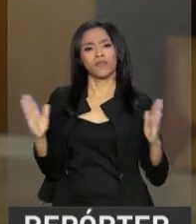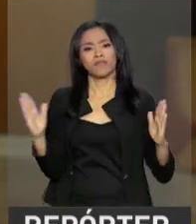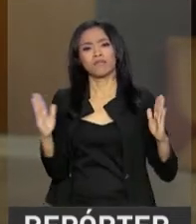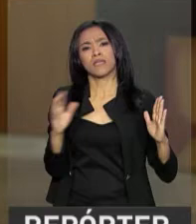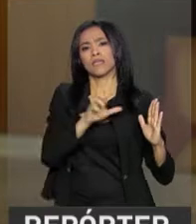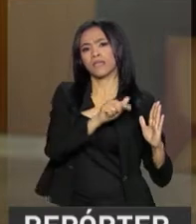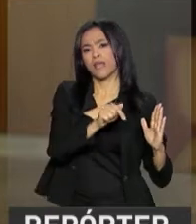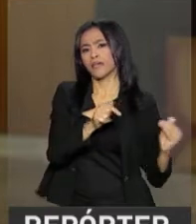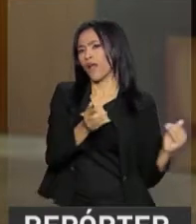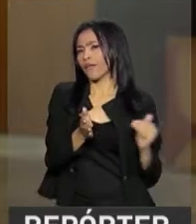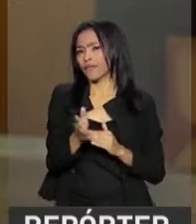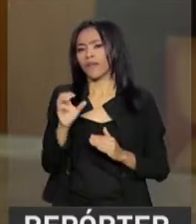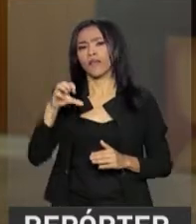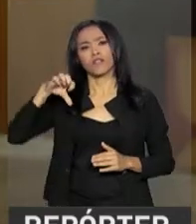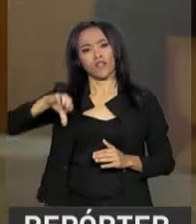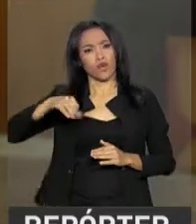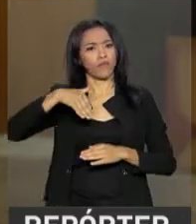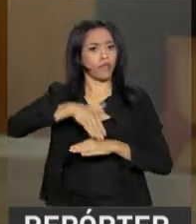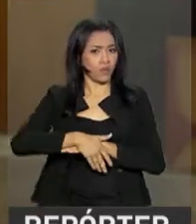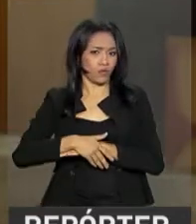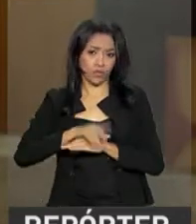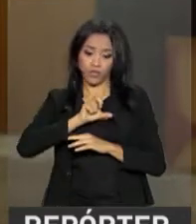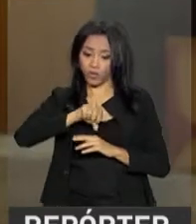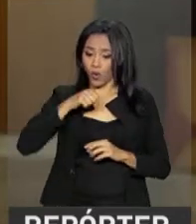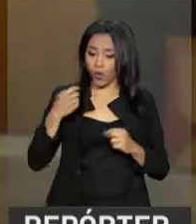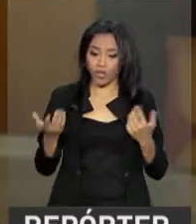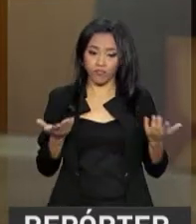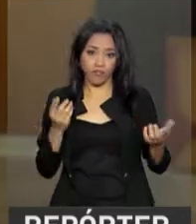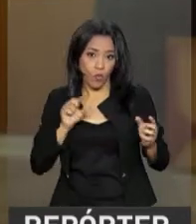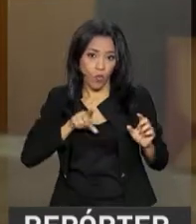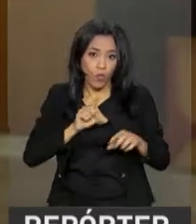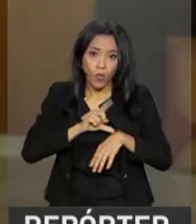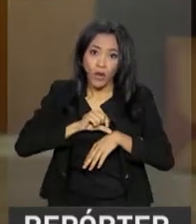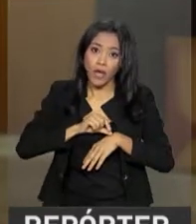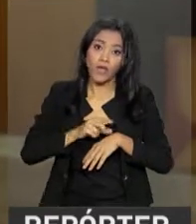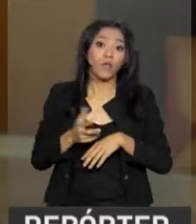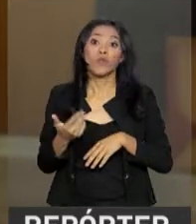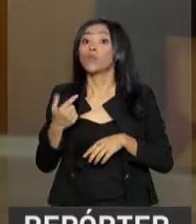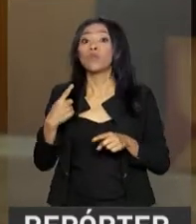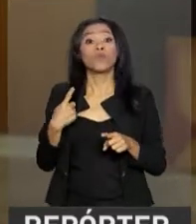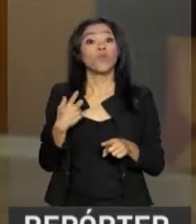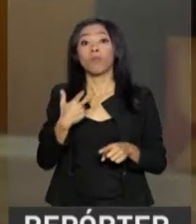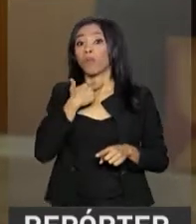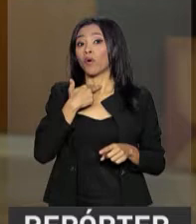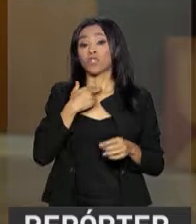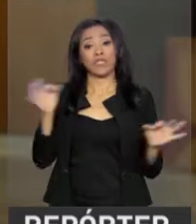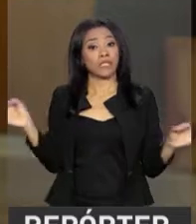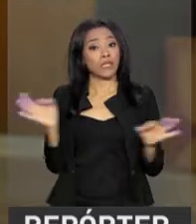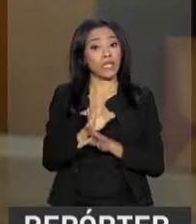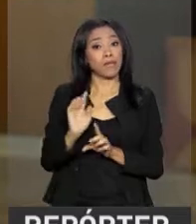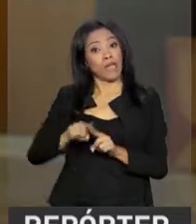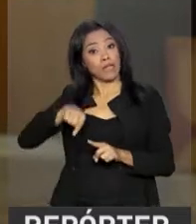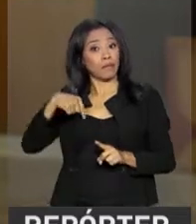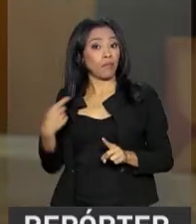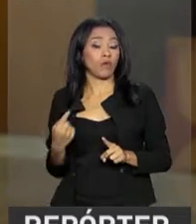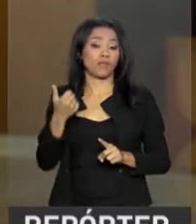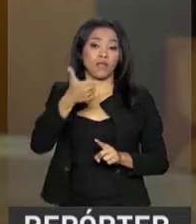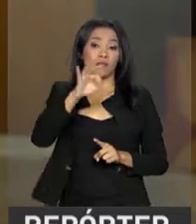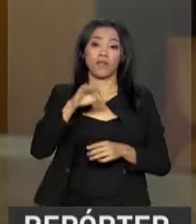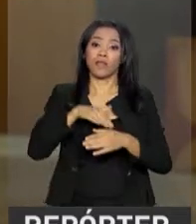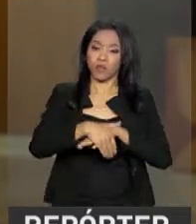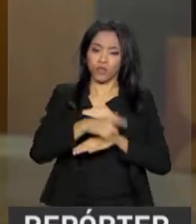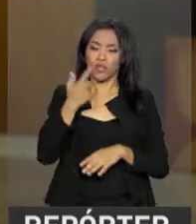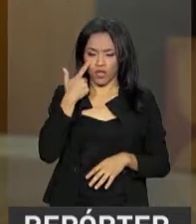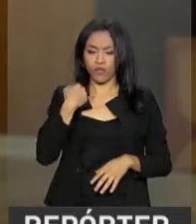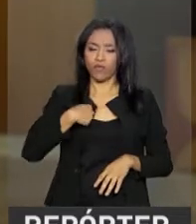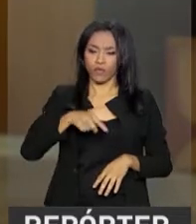7 da noite e as 9 horas da noite. O programa não pode terminar depois das 10 da noite. Eu acompanhei essa cerimônia aqui no Palácio do Planalto.